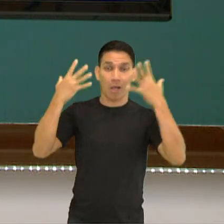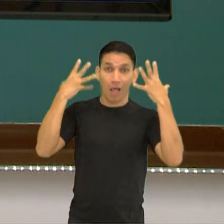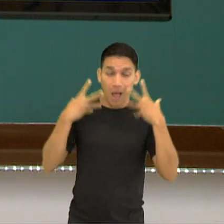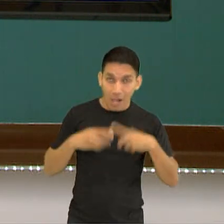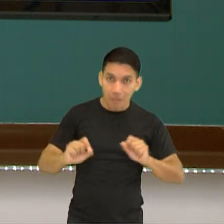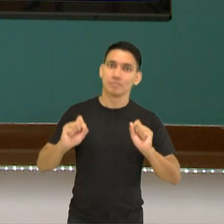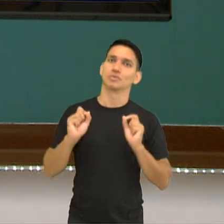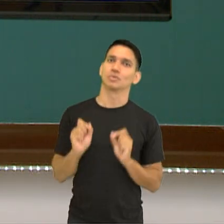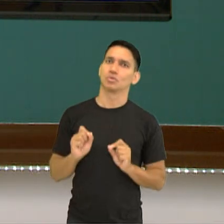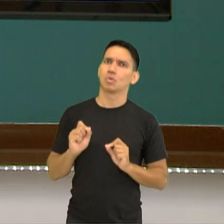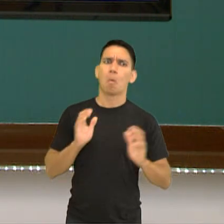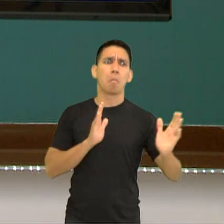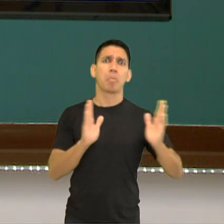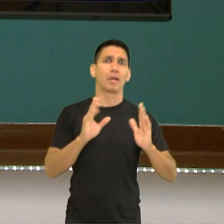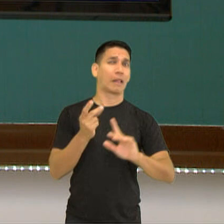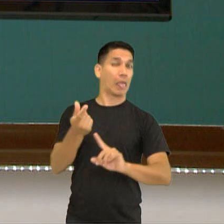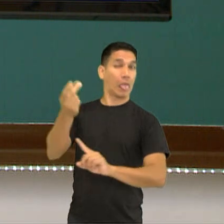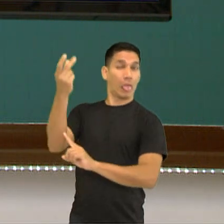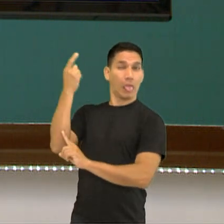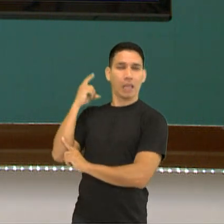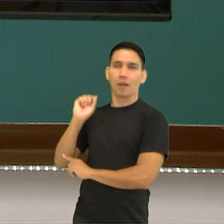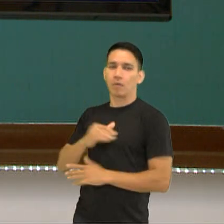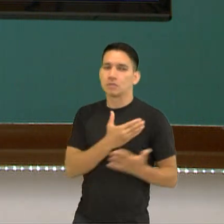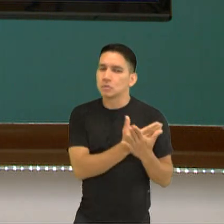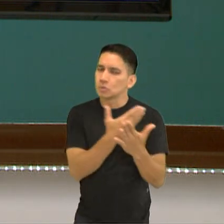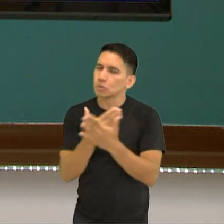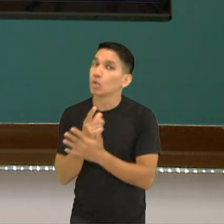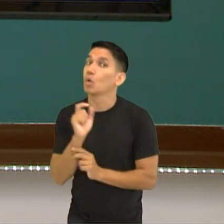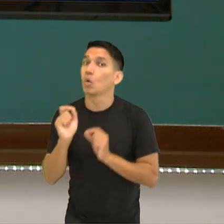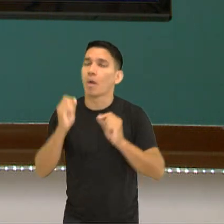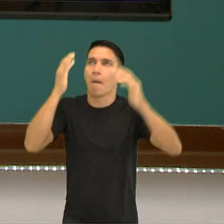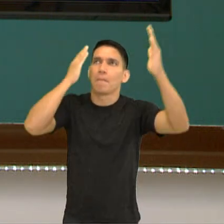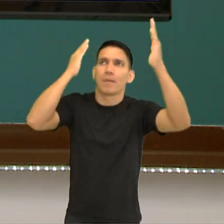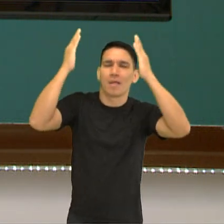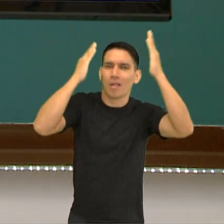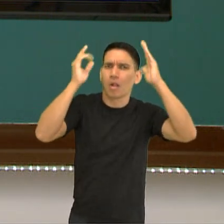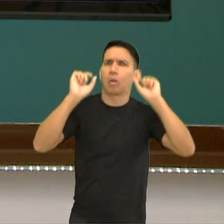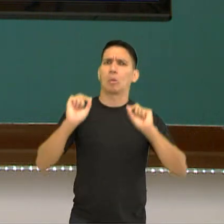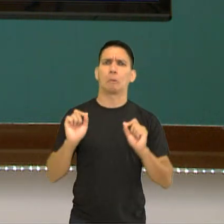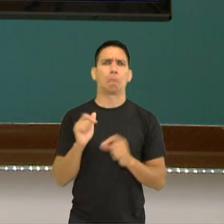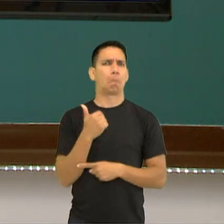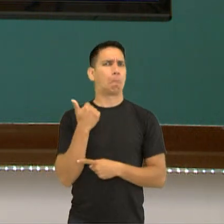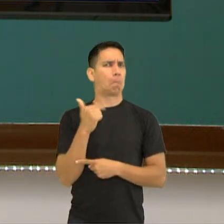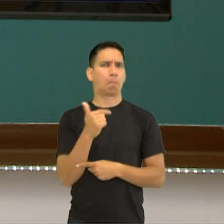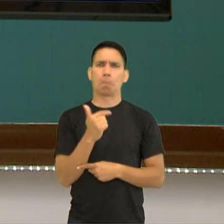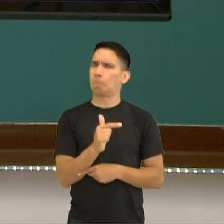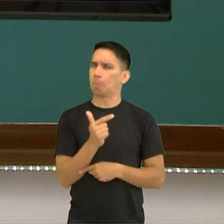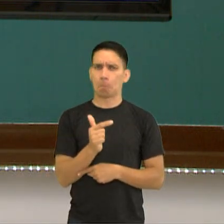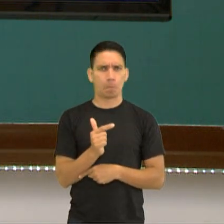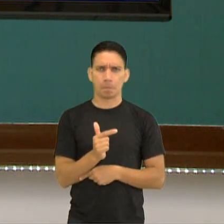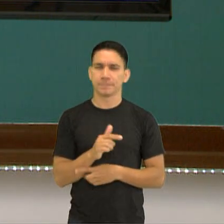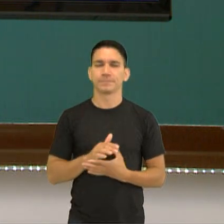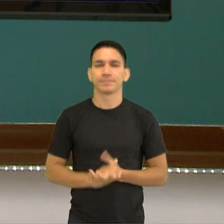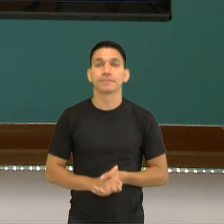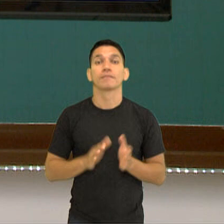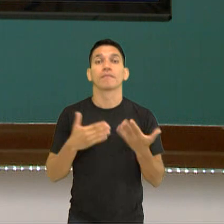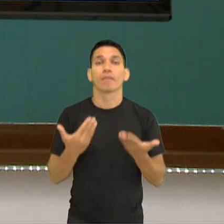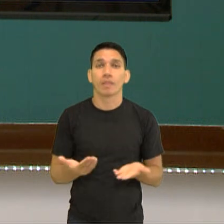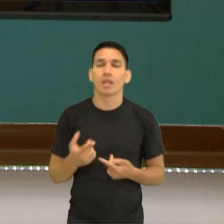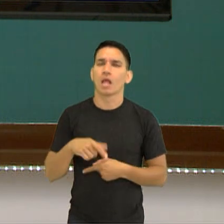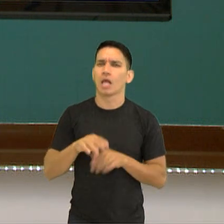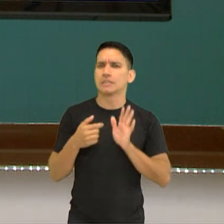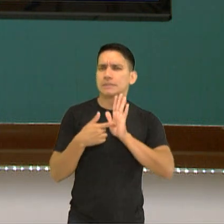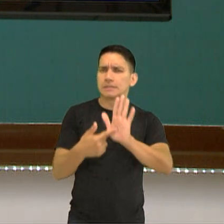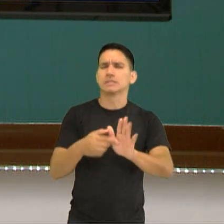E isso numa época que esses estudos, psicologia, biologia, sequer existiam, tá? Ele é mestre de